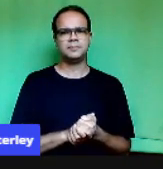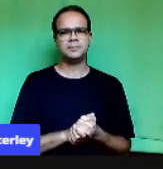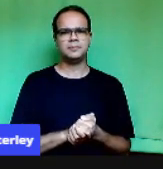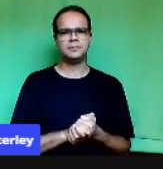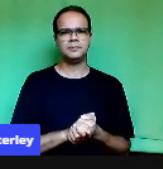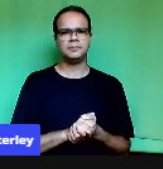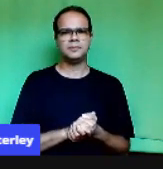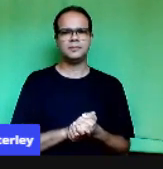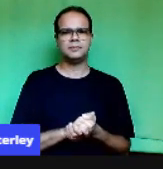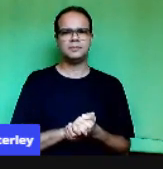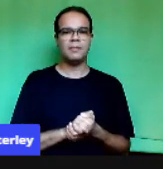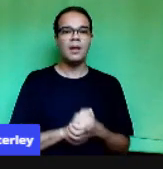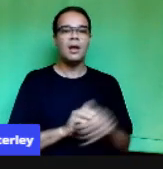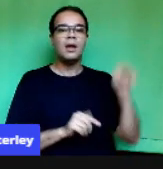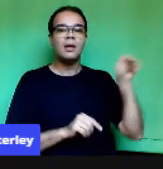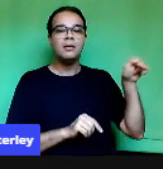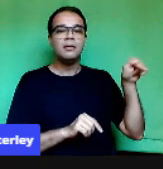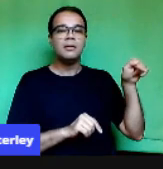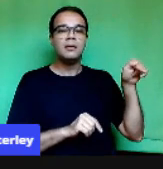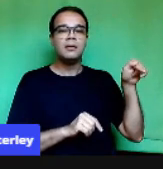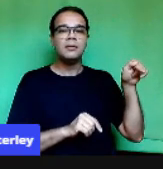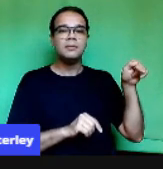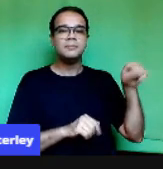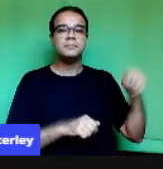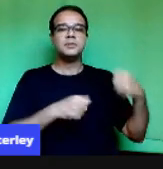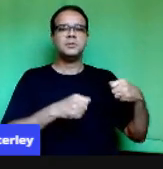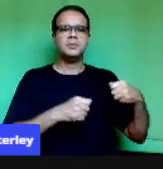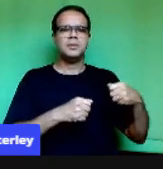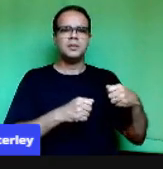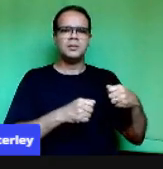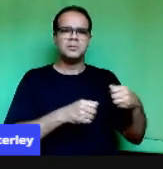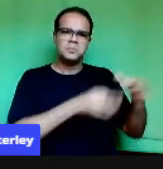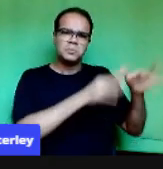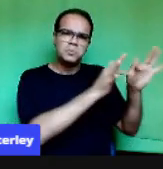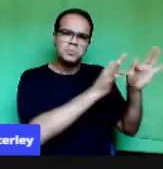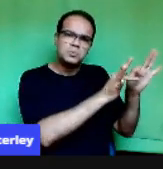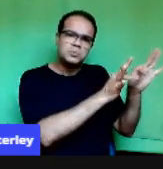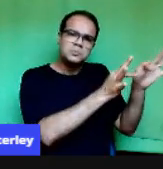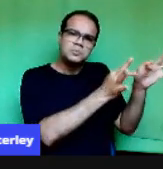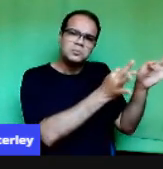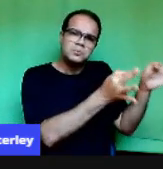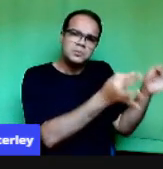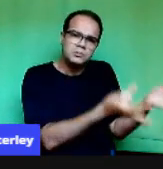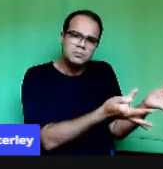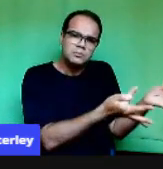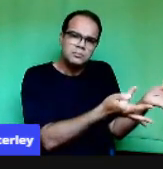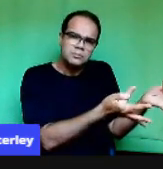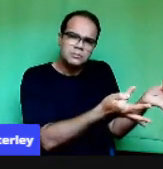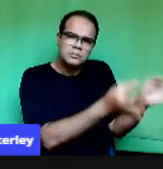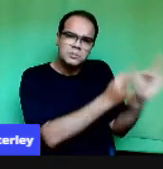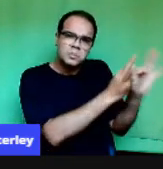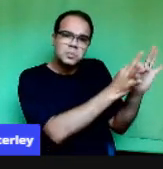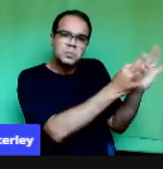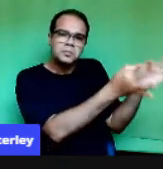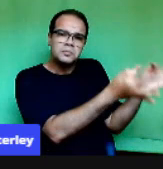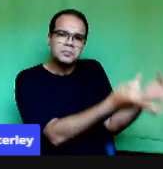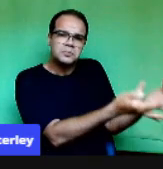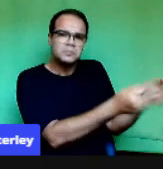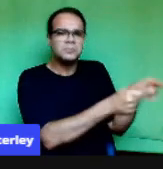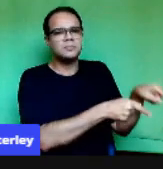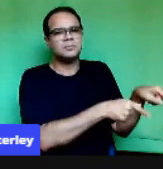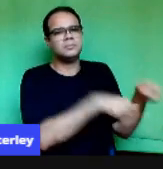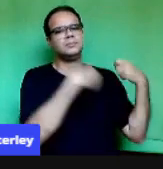escola, enquanto função social, assumir uma postura humilde. Isso é importante. A humildade, ela nos coloca